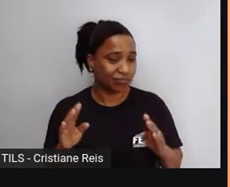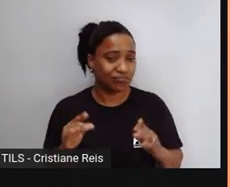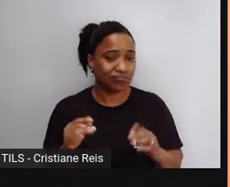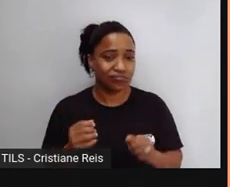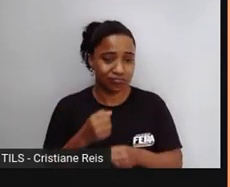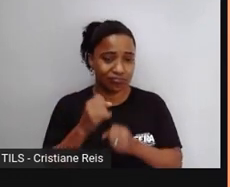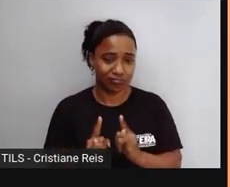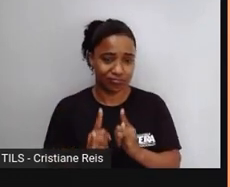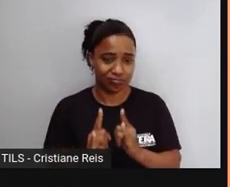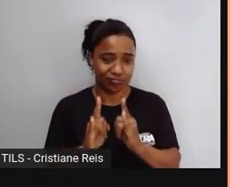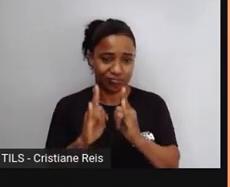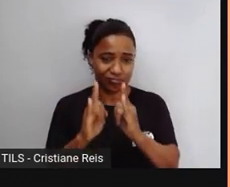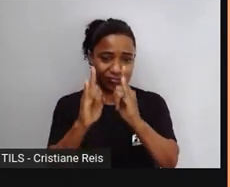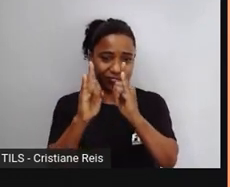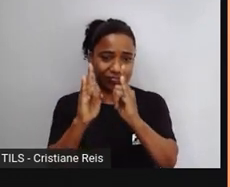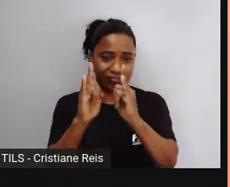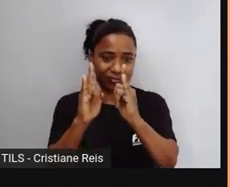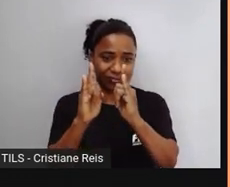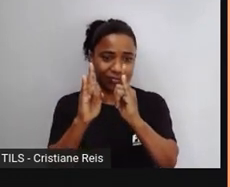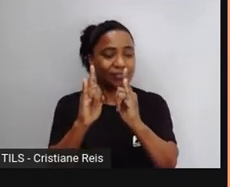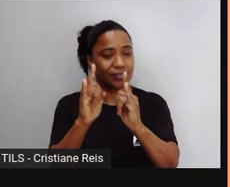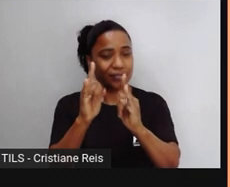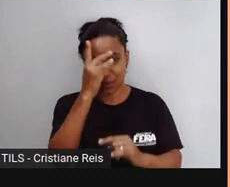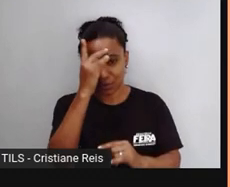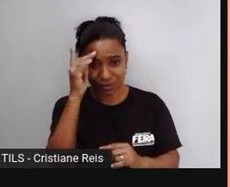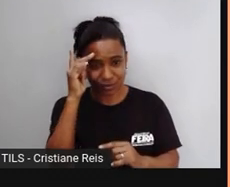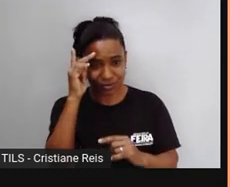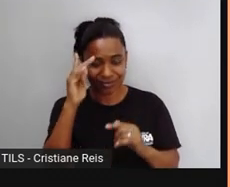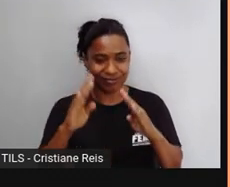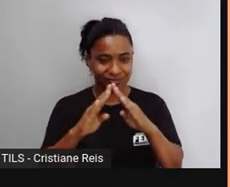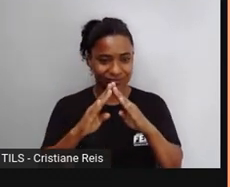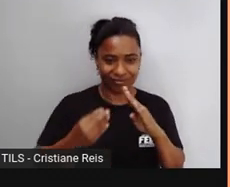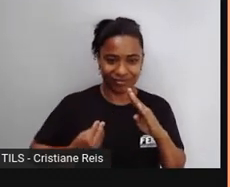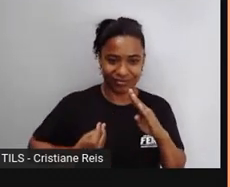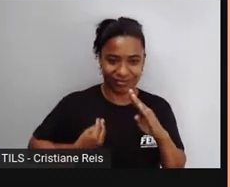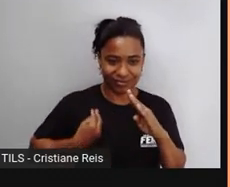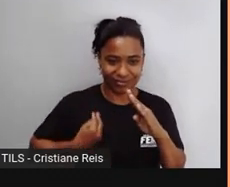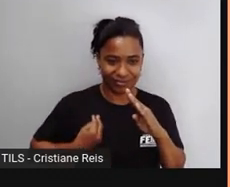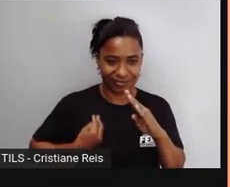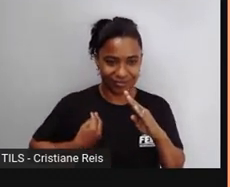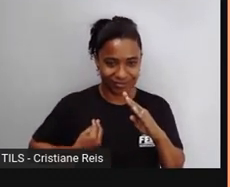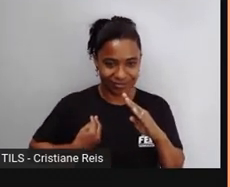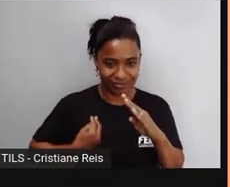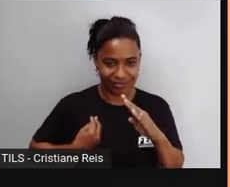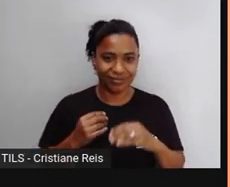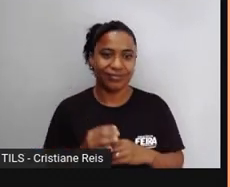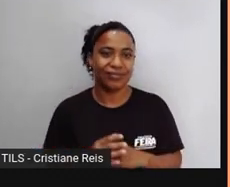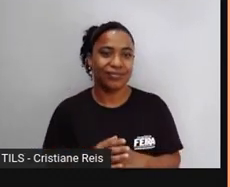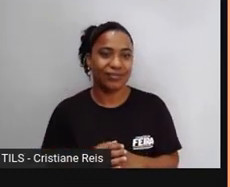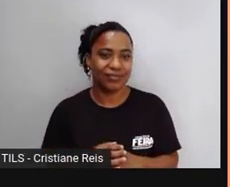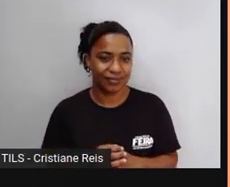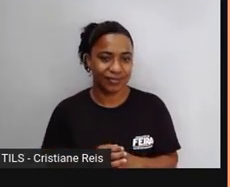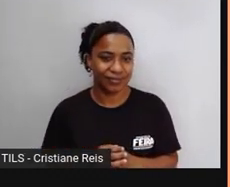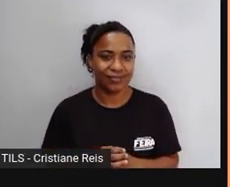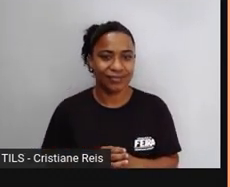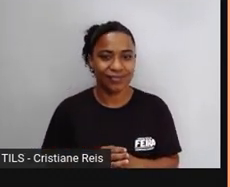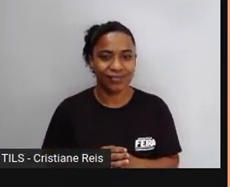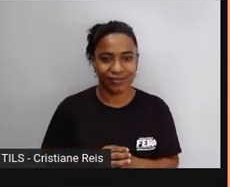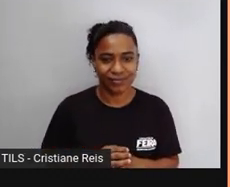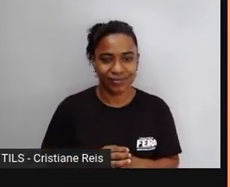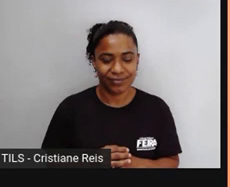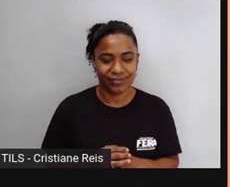um vocabulário específico do inglês americano. A flat is the British